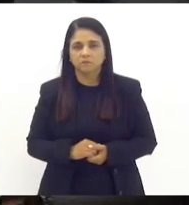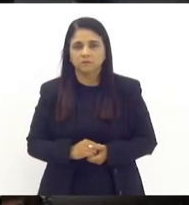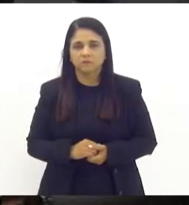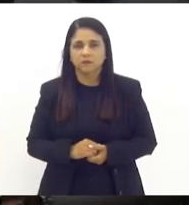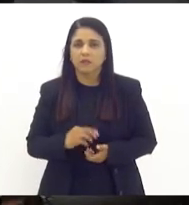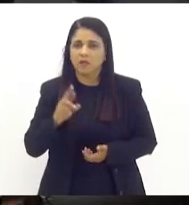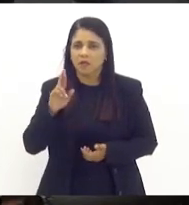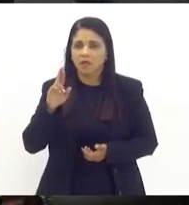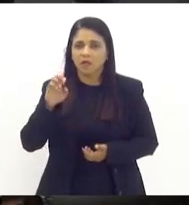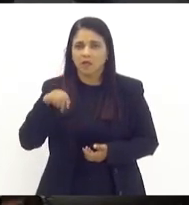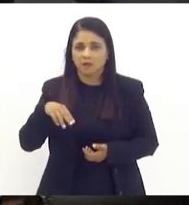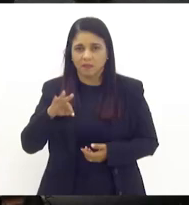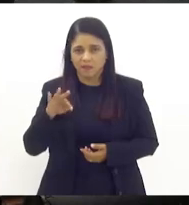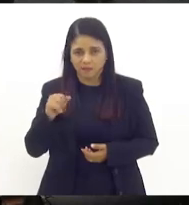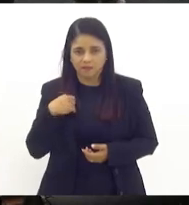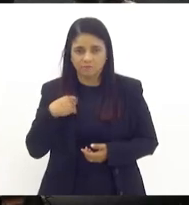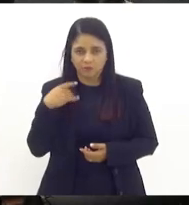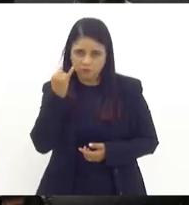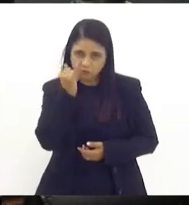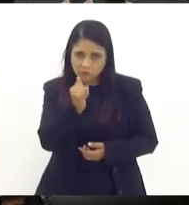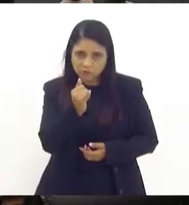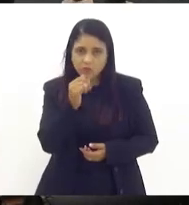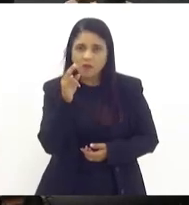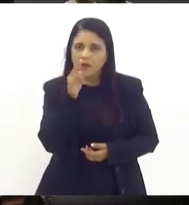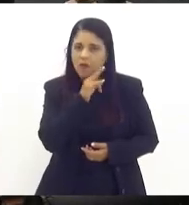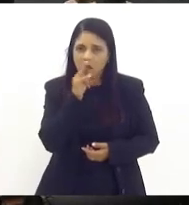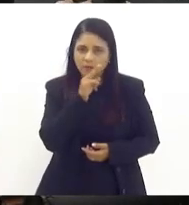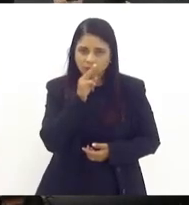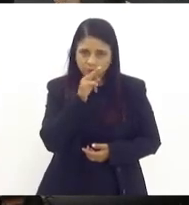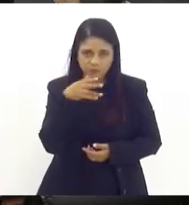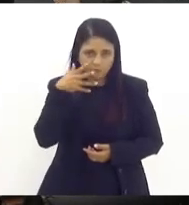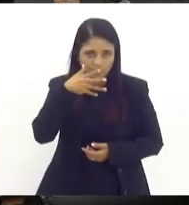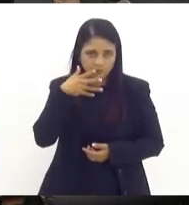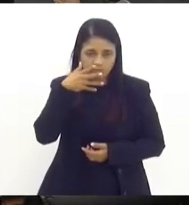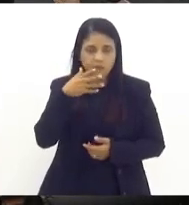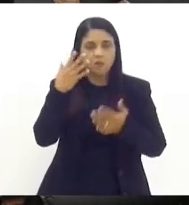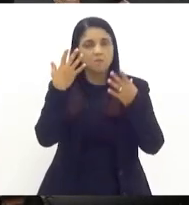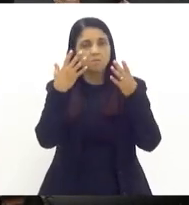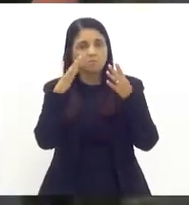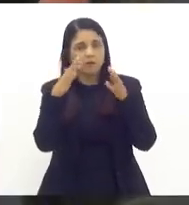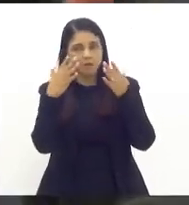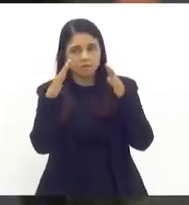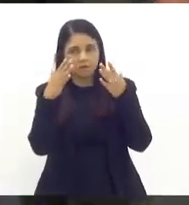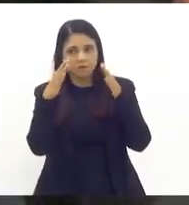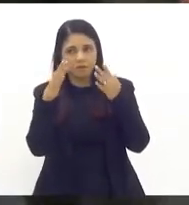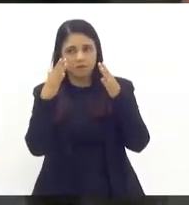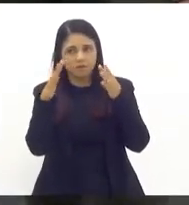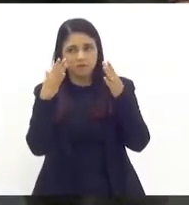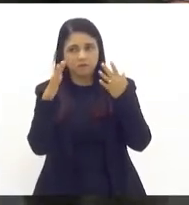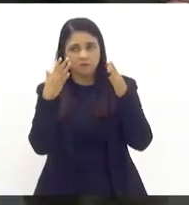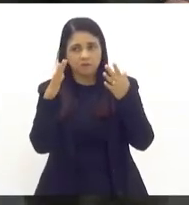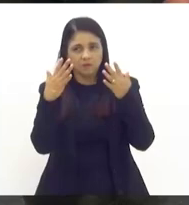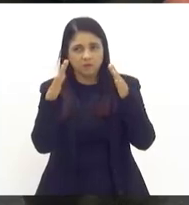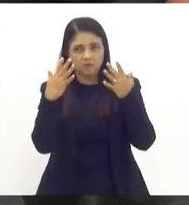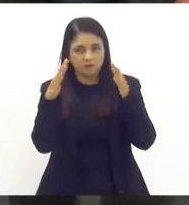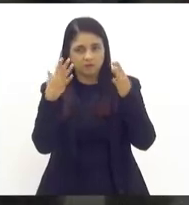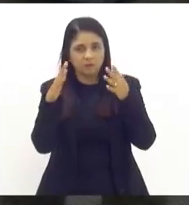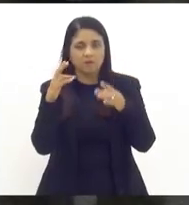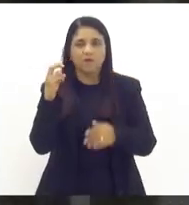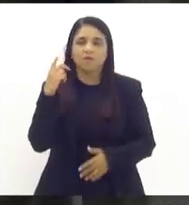Pode sim muito rápido só para parabenizar a